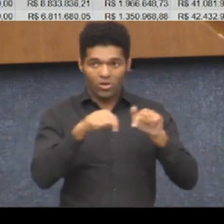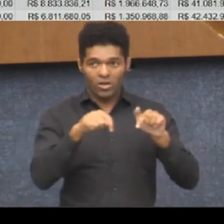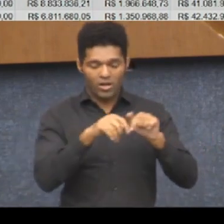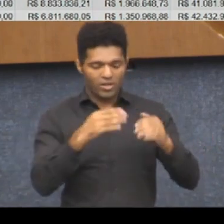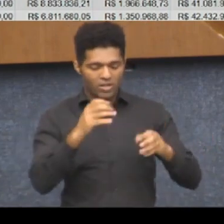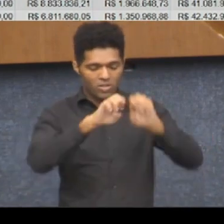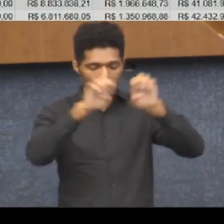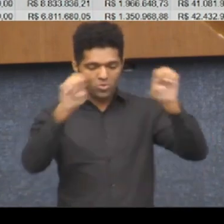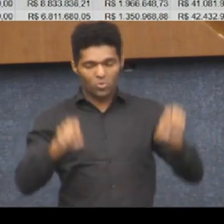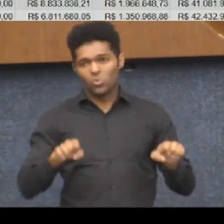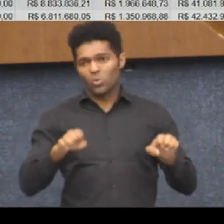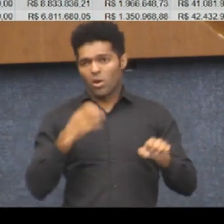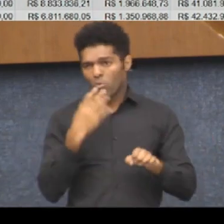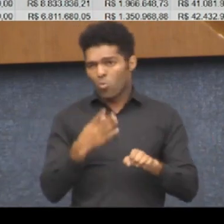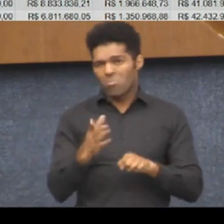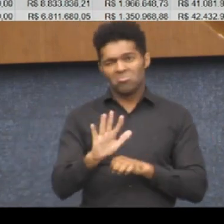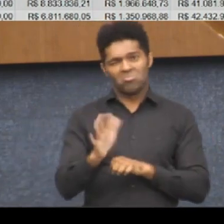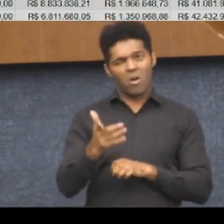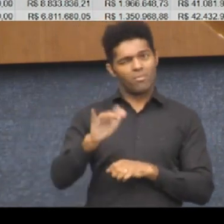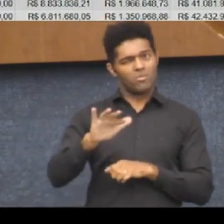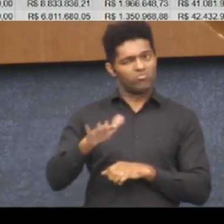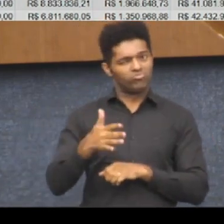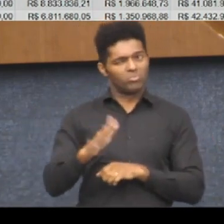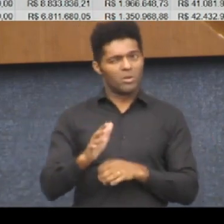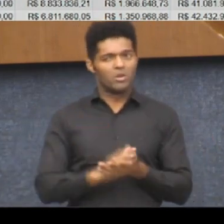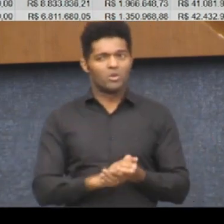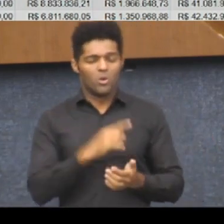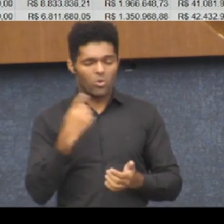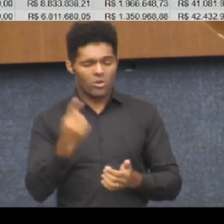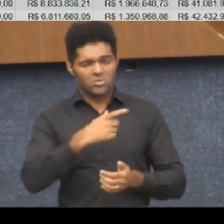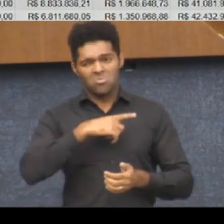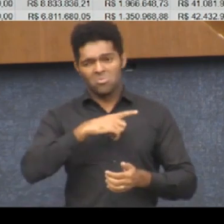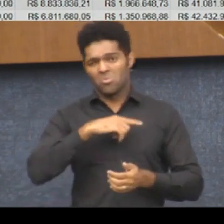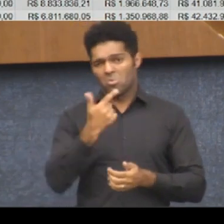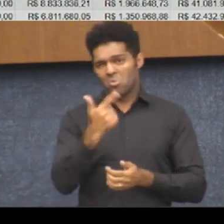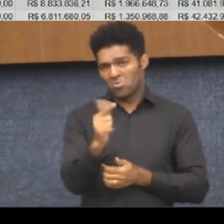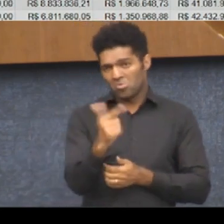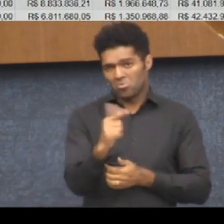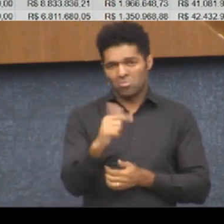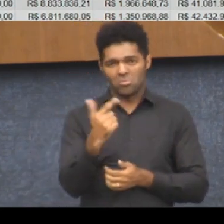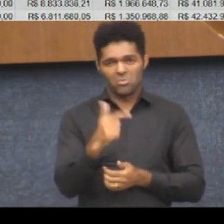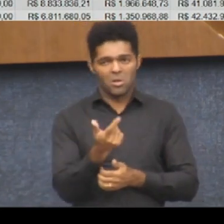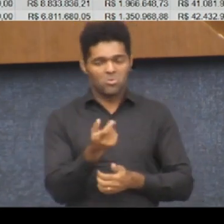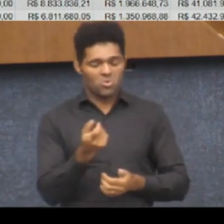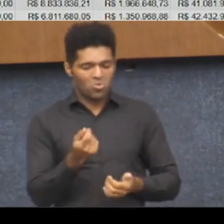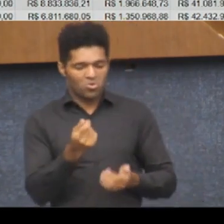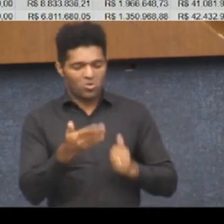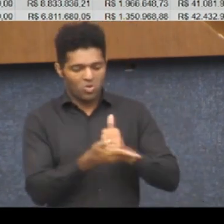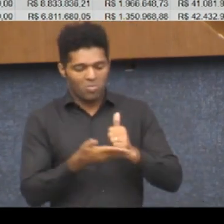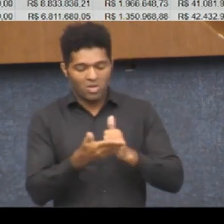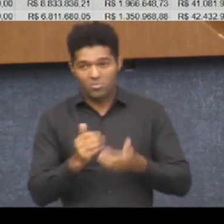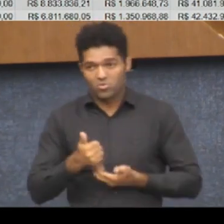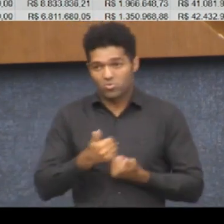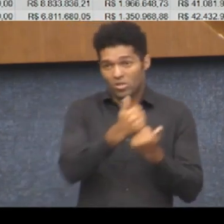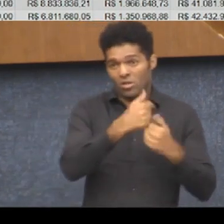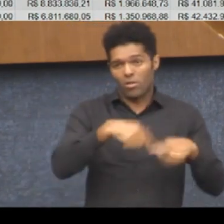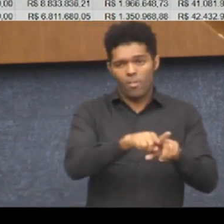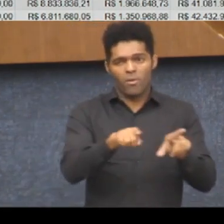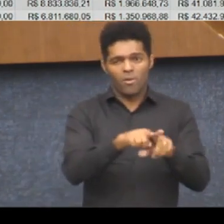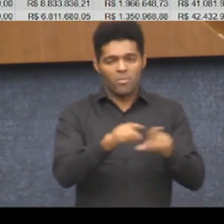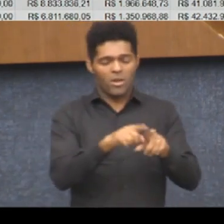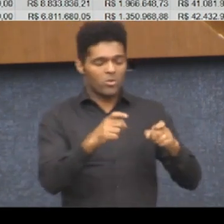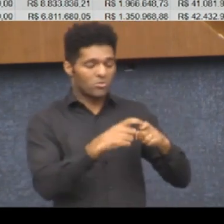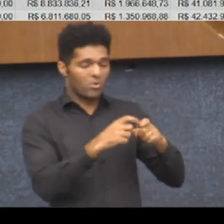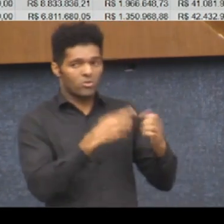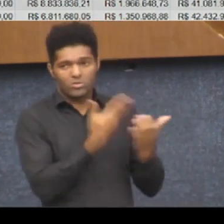de bolsa, como algumas equipes, algumas cidades têm, né, para atrair e reter seus médicos. Então, imagine se a gente pegasse esse